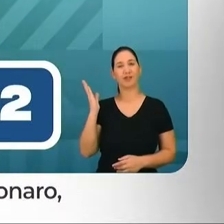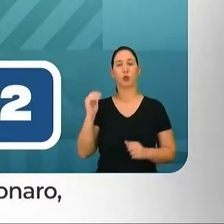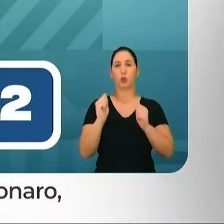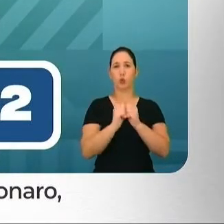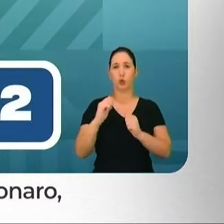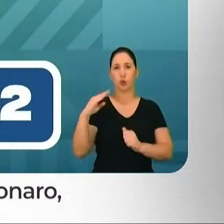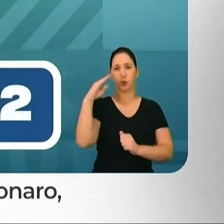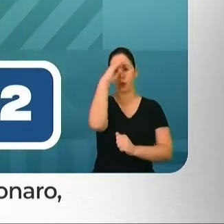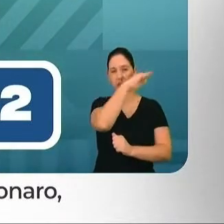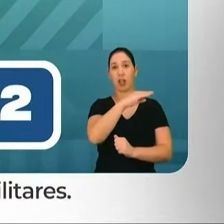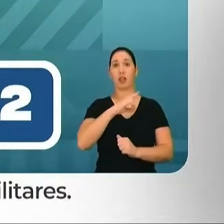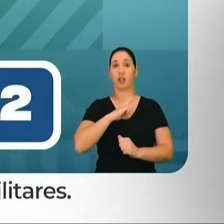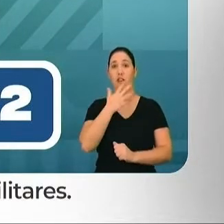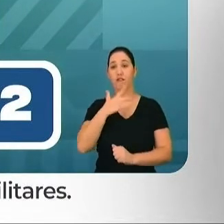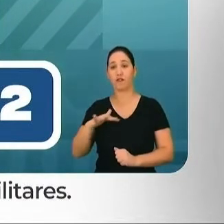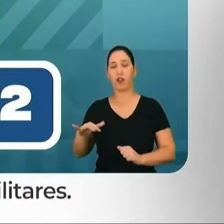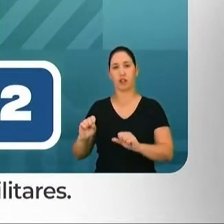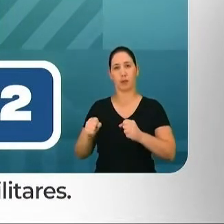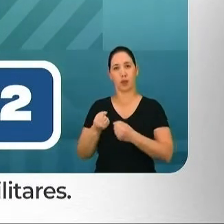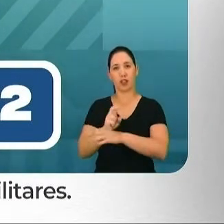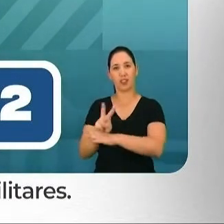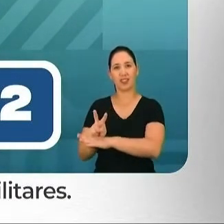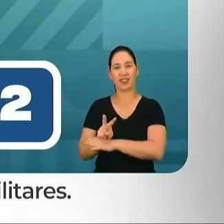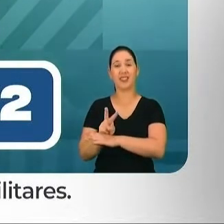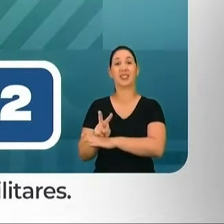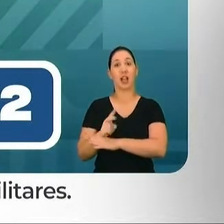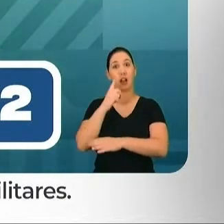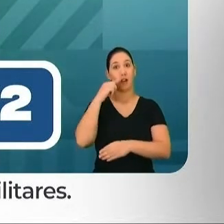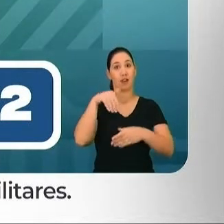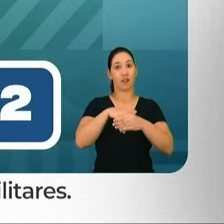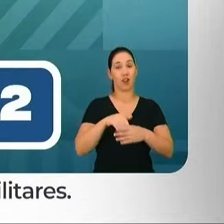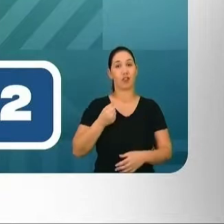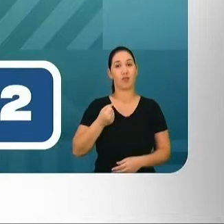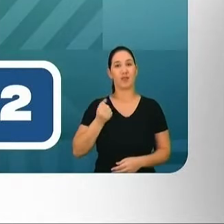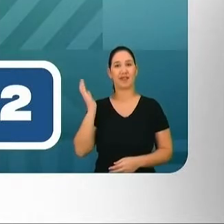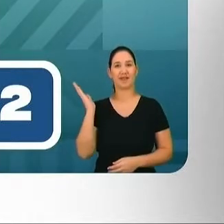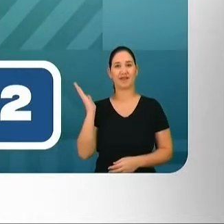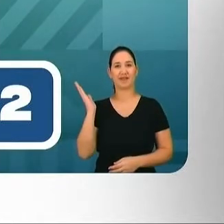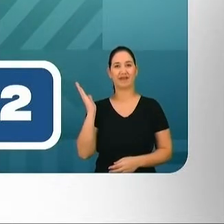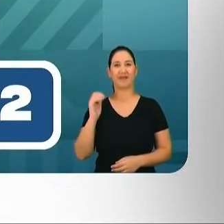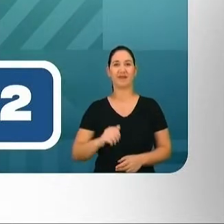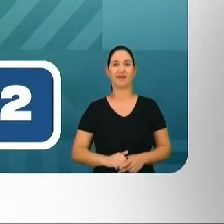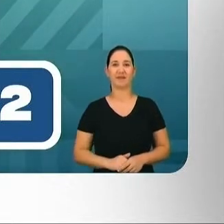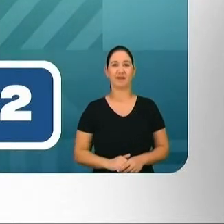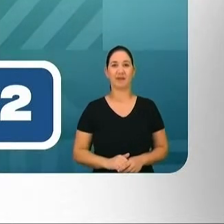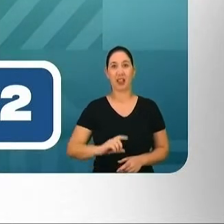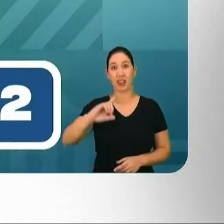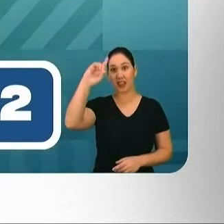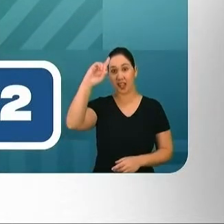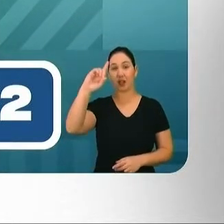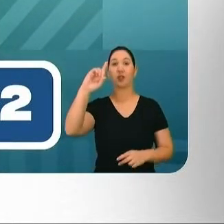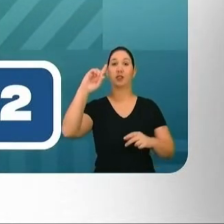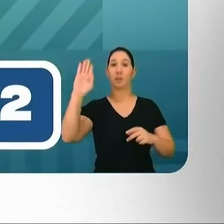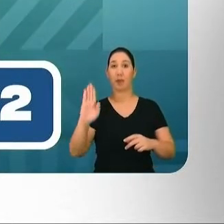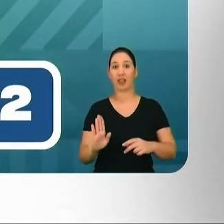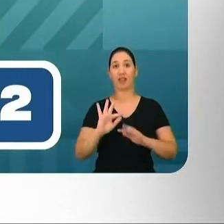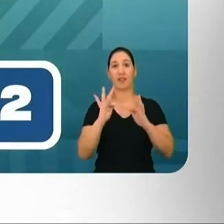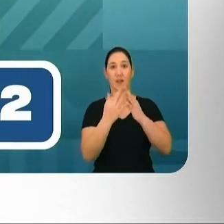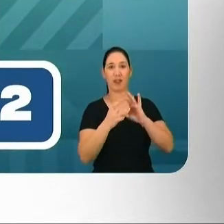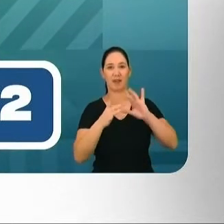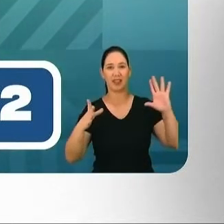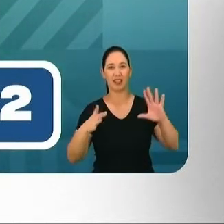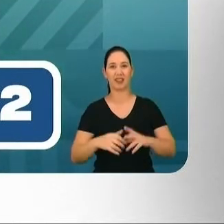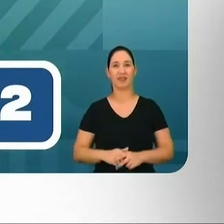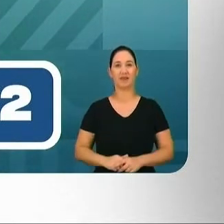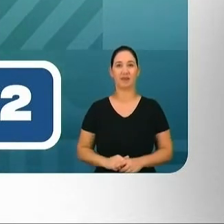Letícia Aguiar com Bolsonaro pelo Infância Protegida e Colégios Públicos Militares. Vote Letícia Aguiar, 11022. Deus,